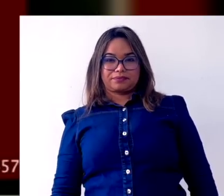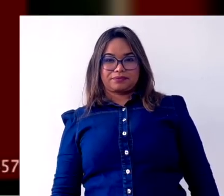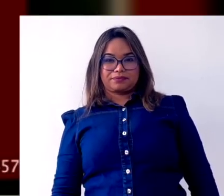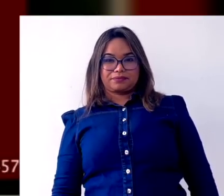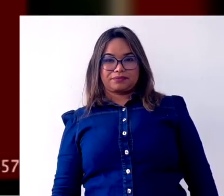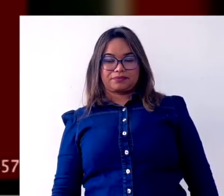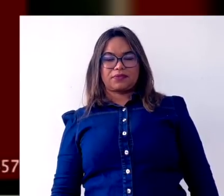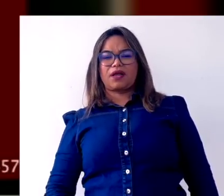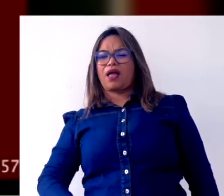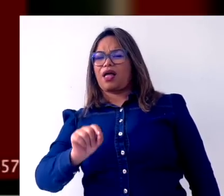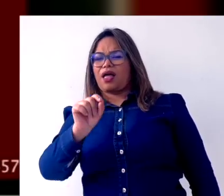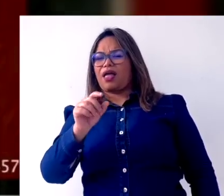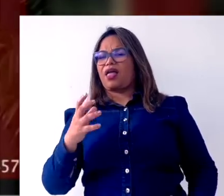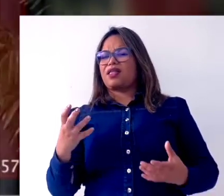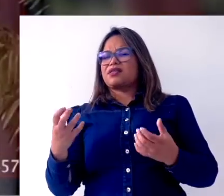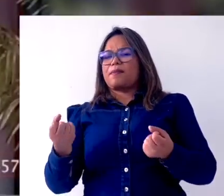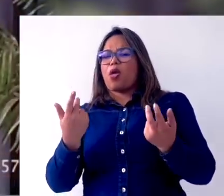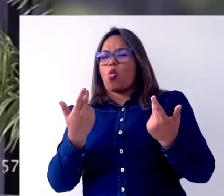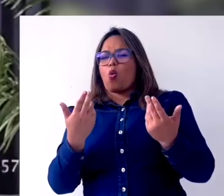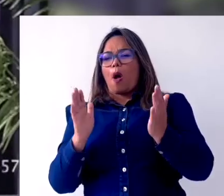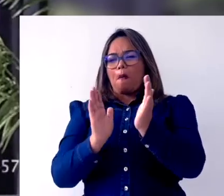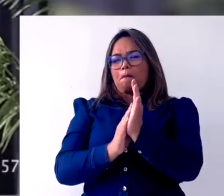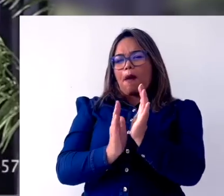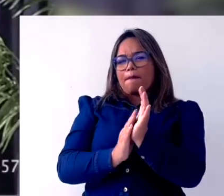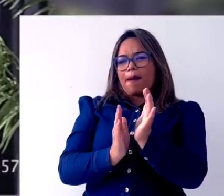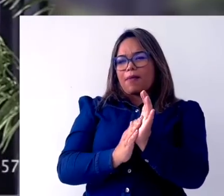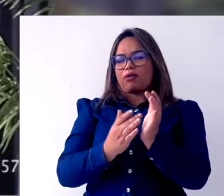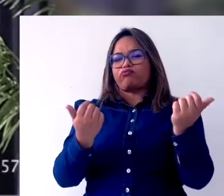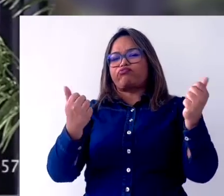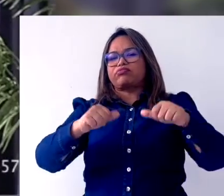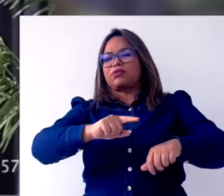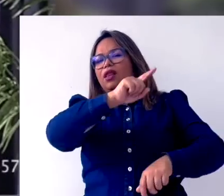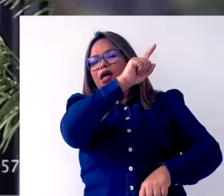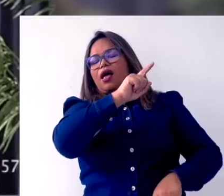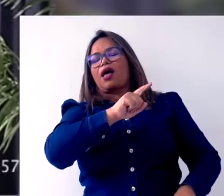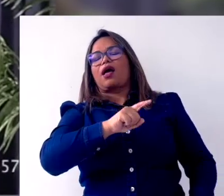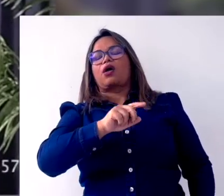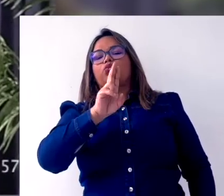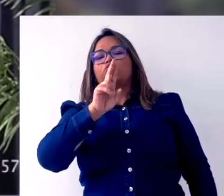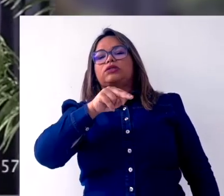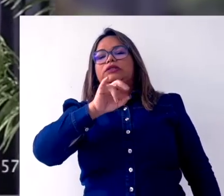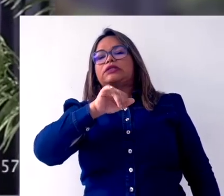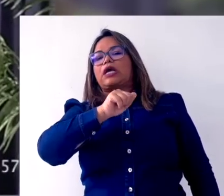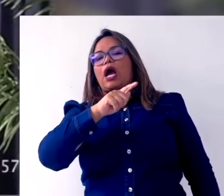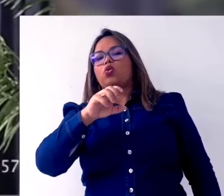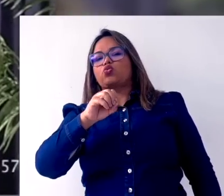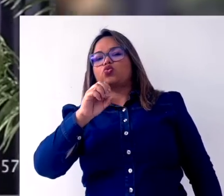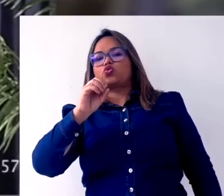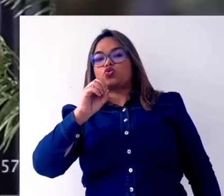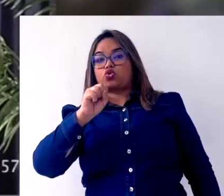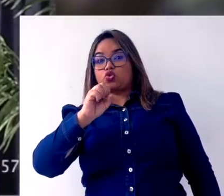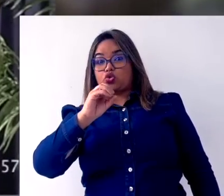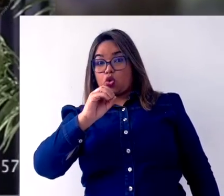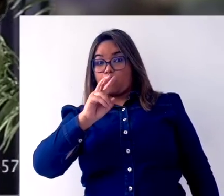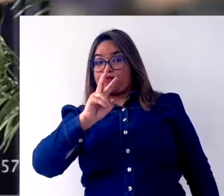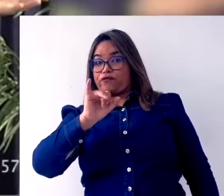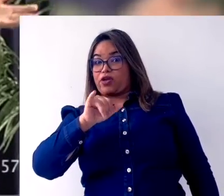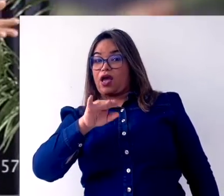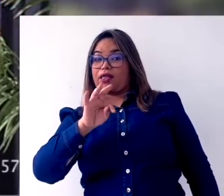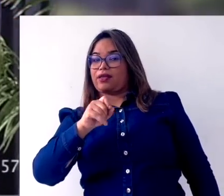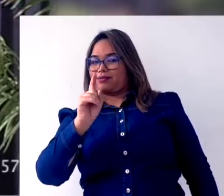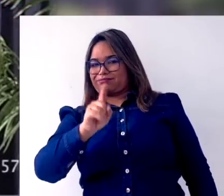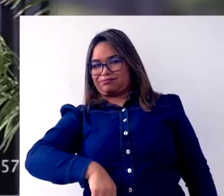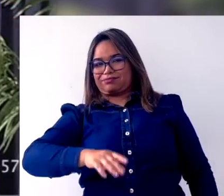Então, quem recebeu os créditos pela decadência da União Soviética? O Papa. Nós o honramos